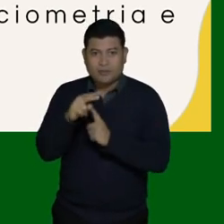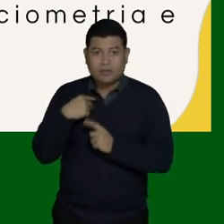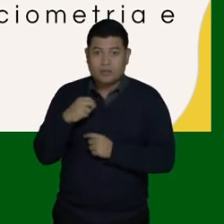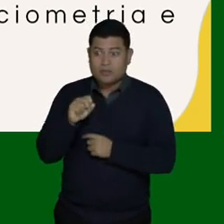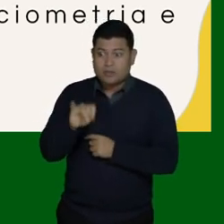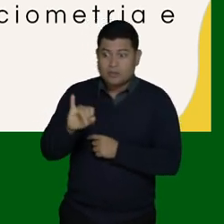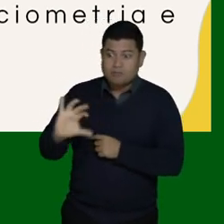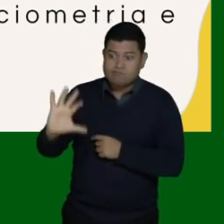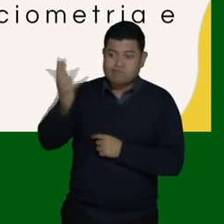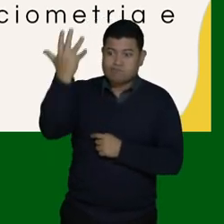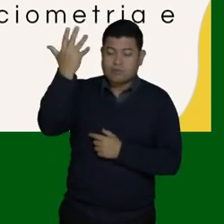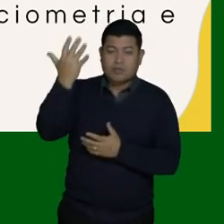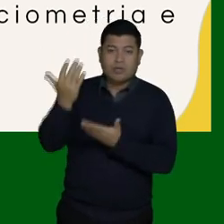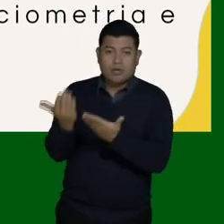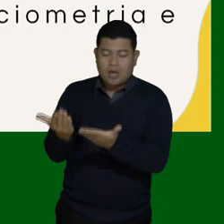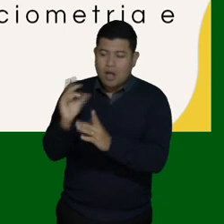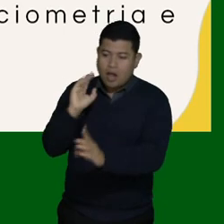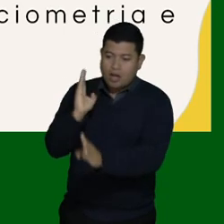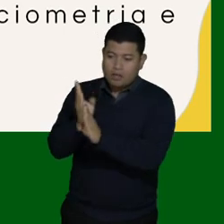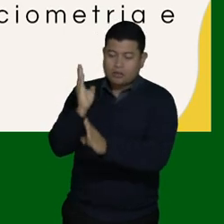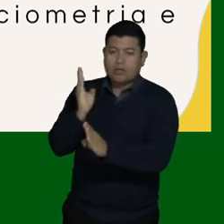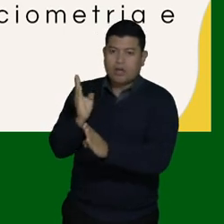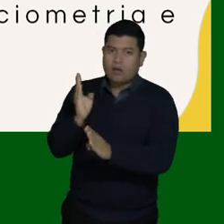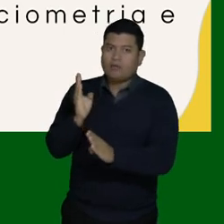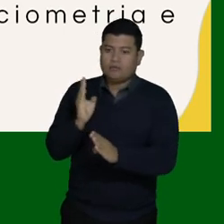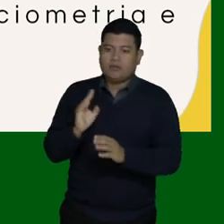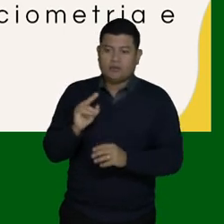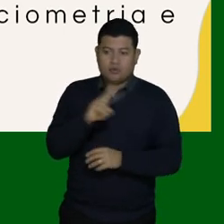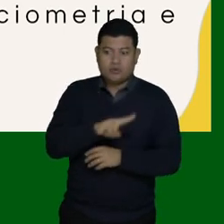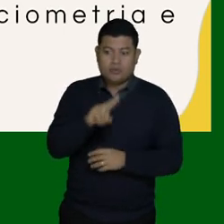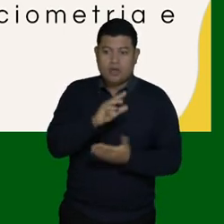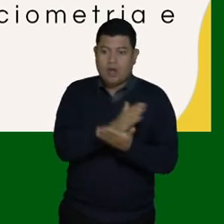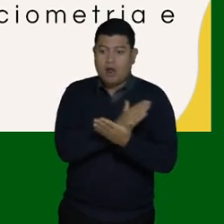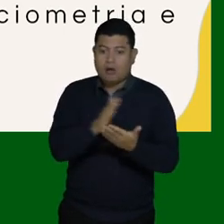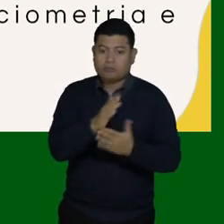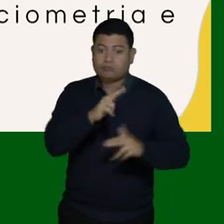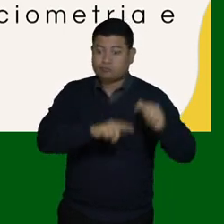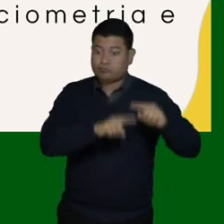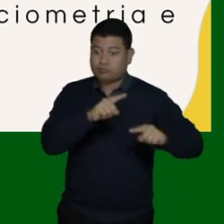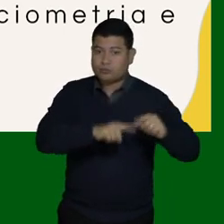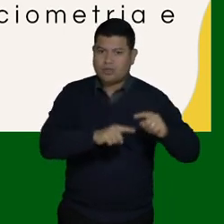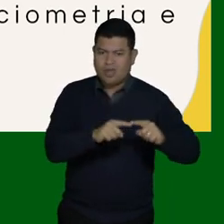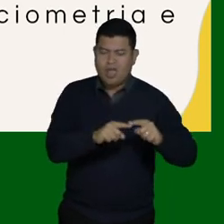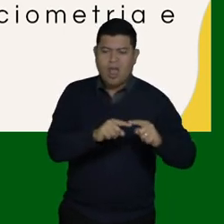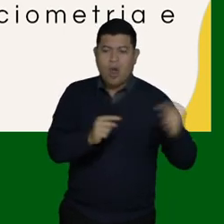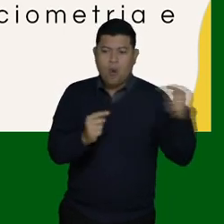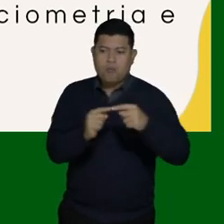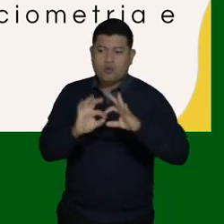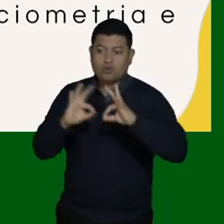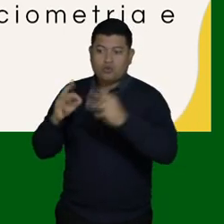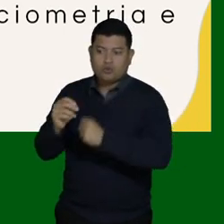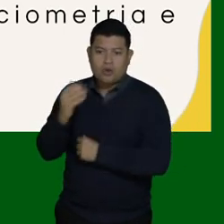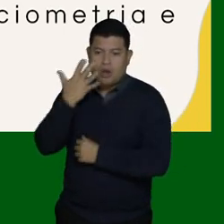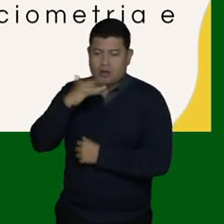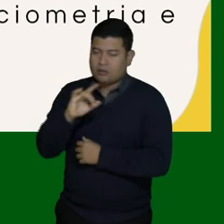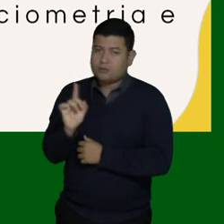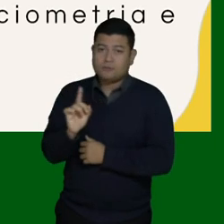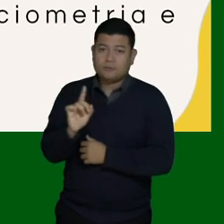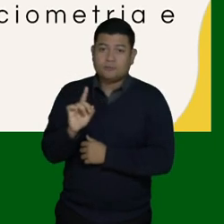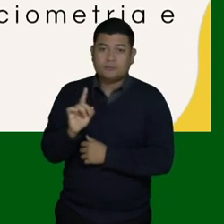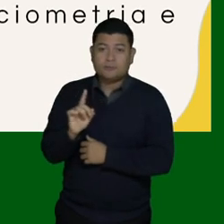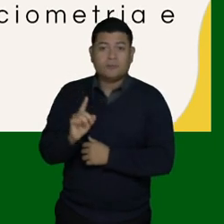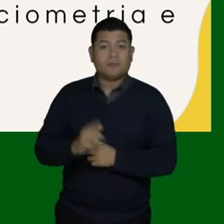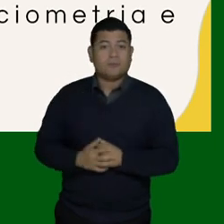aplicar alguns instrumentos então esses instrumentos não são para todas as crianças é de acordo com o que